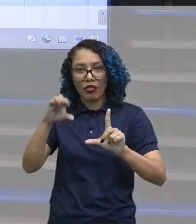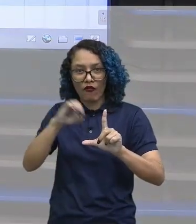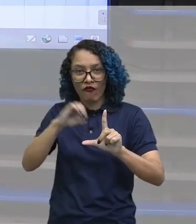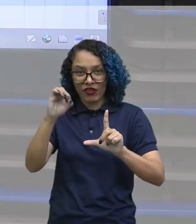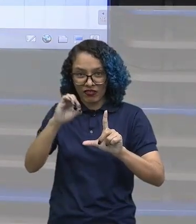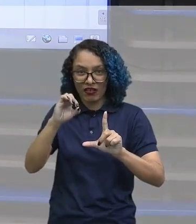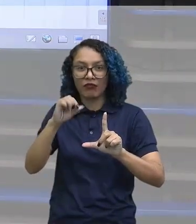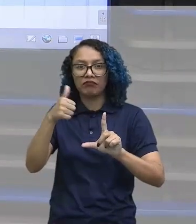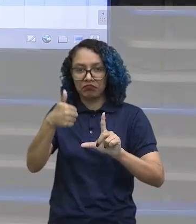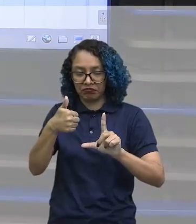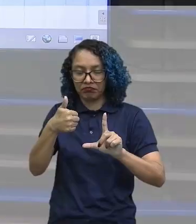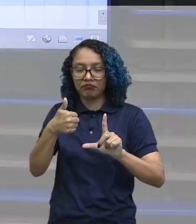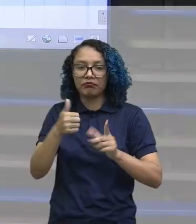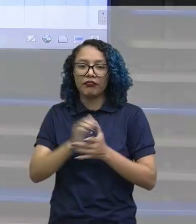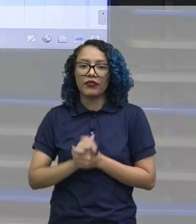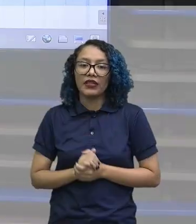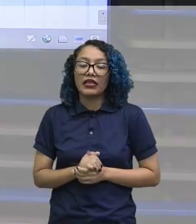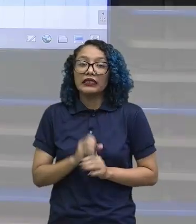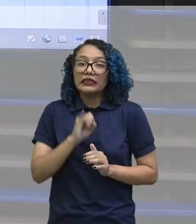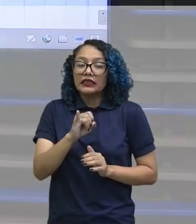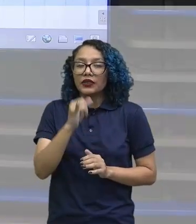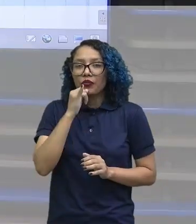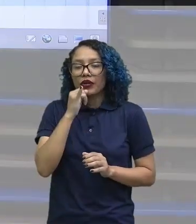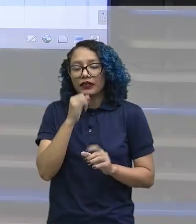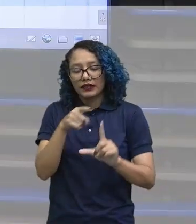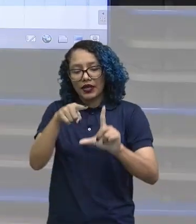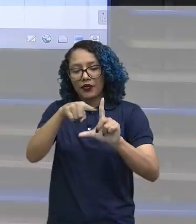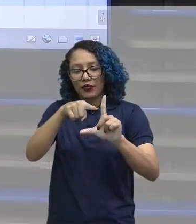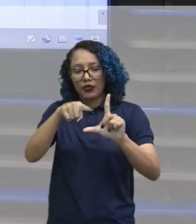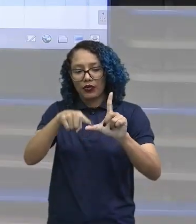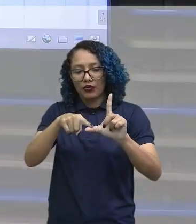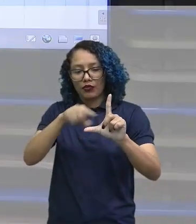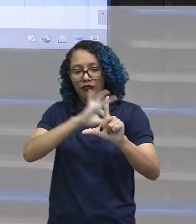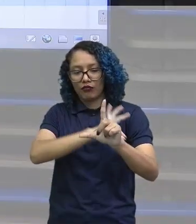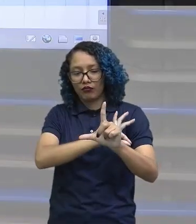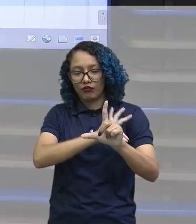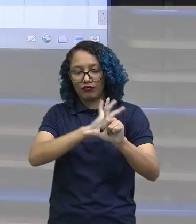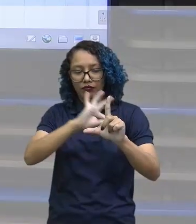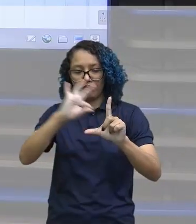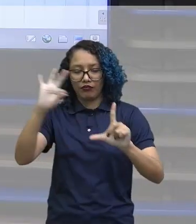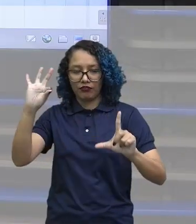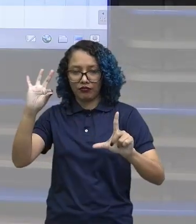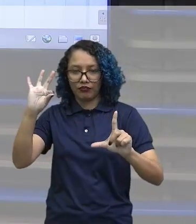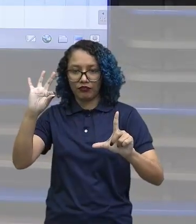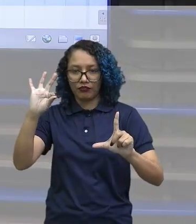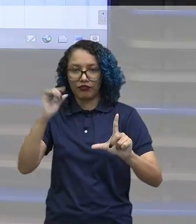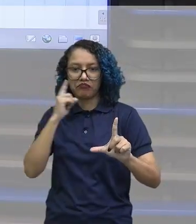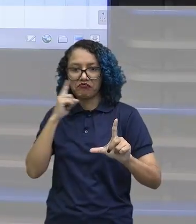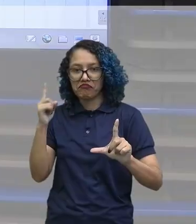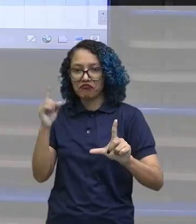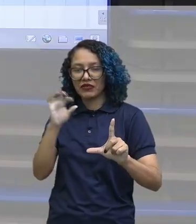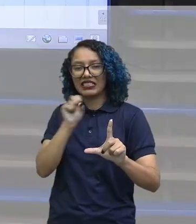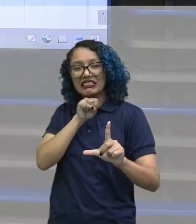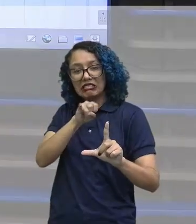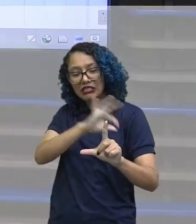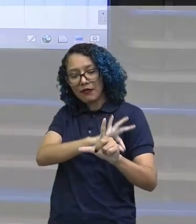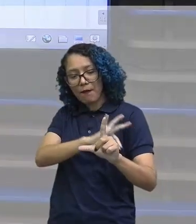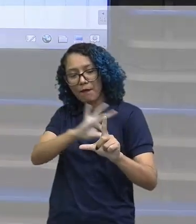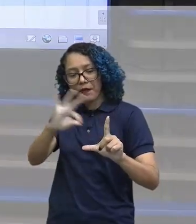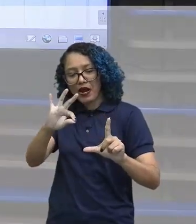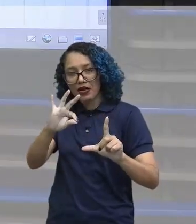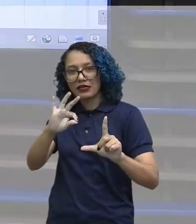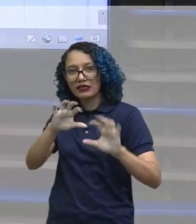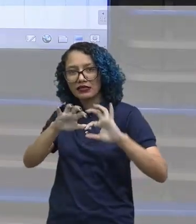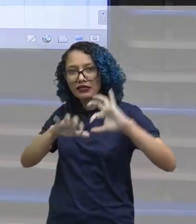graus. Tudo bem? E se eu dividir o ângulo reto como eu tenho aqui nessa imagem? Dividir esse ângulo em dois